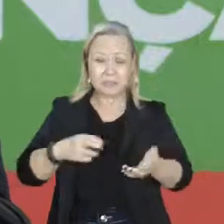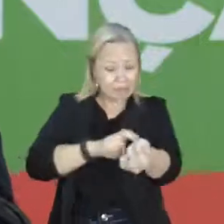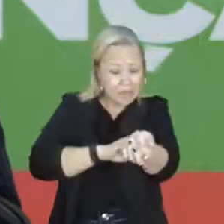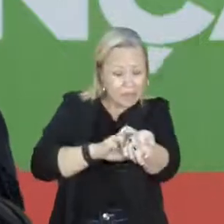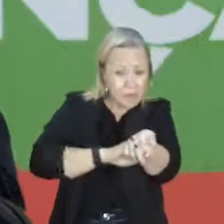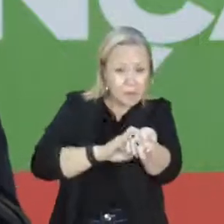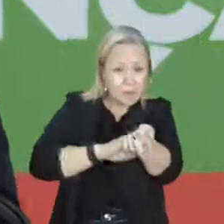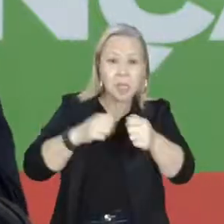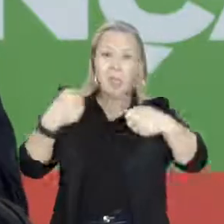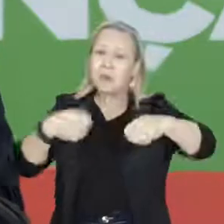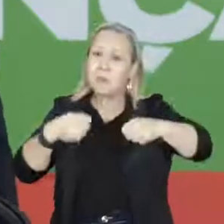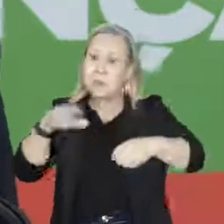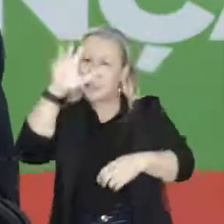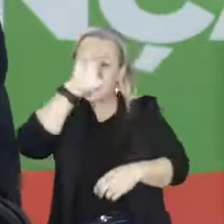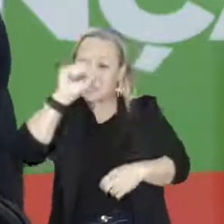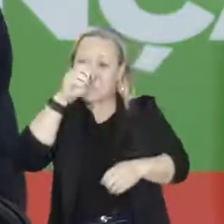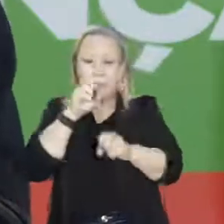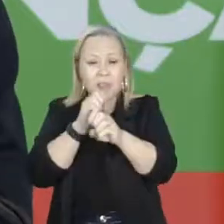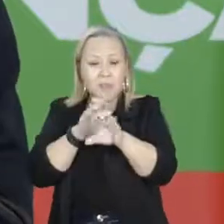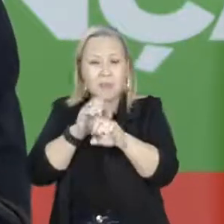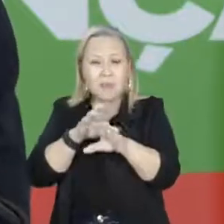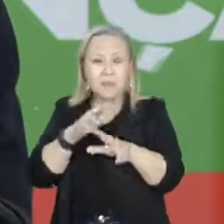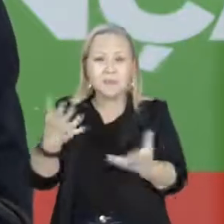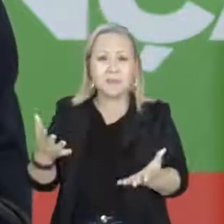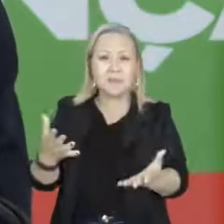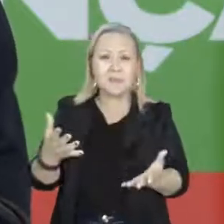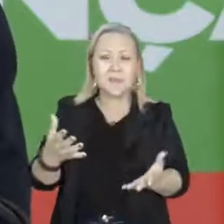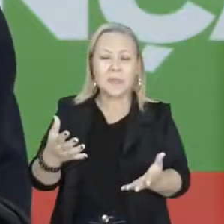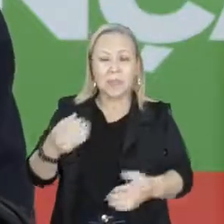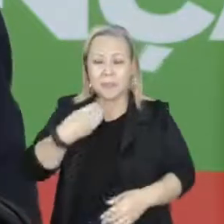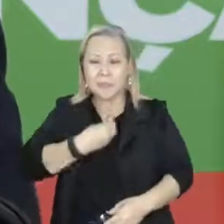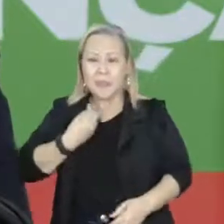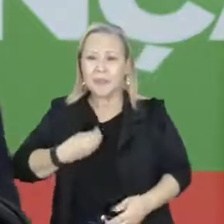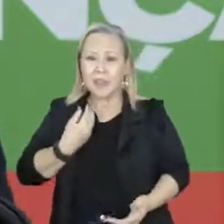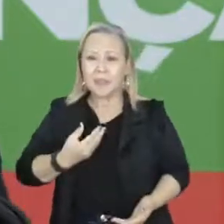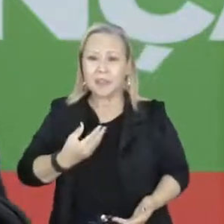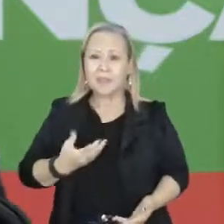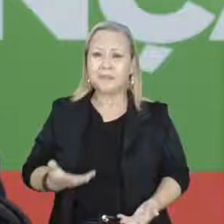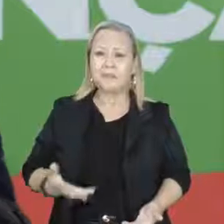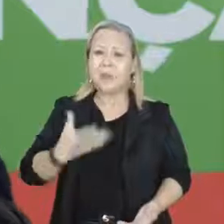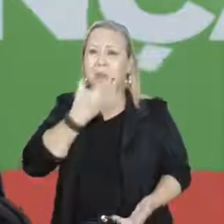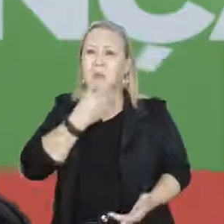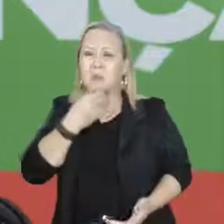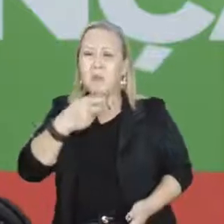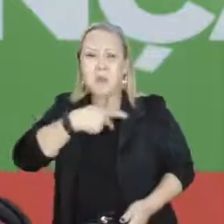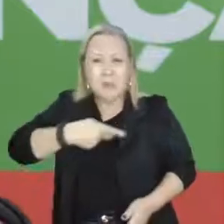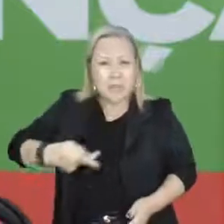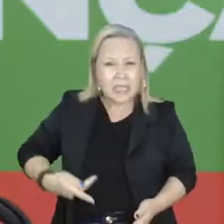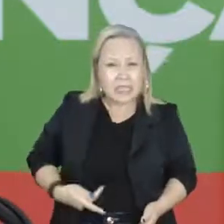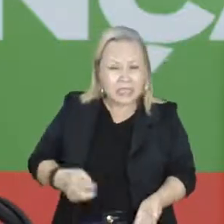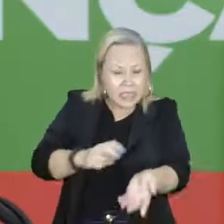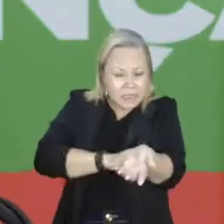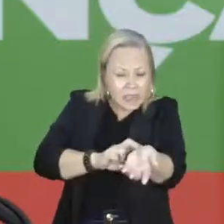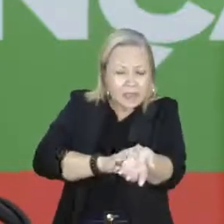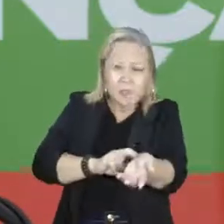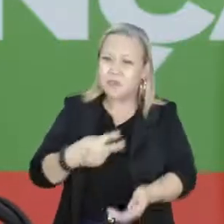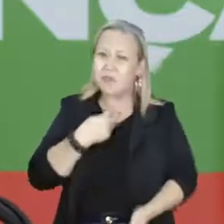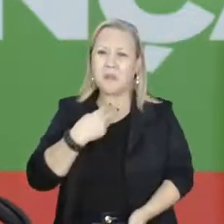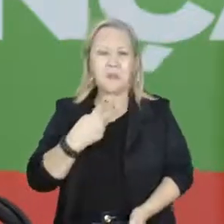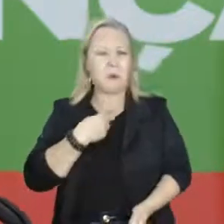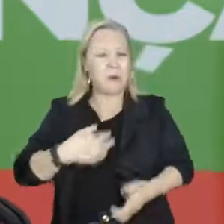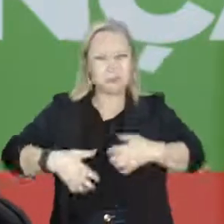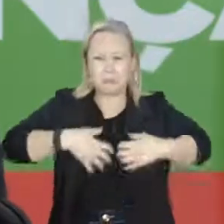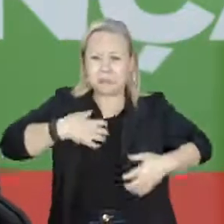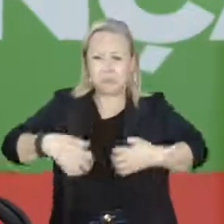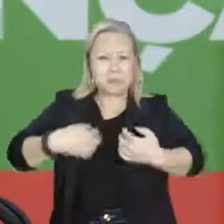vida. Um homem que é chefe de Estado não pode ficar nervoso, não pode ficar irritado, não pode